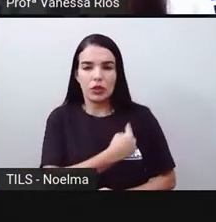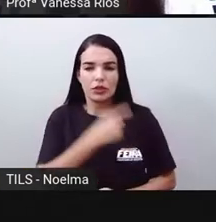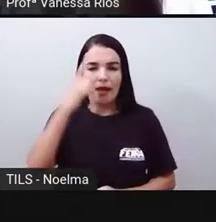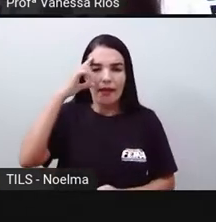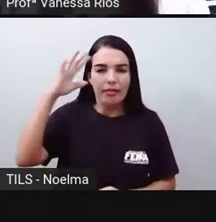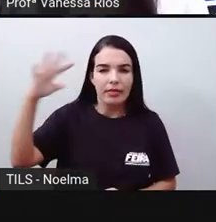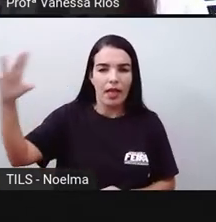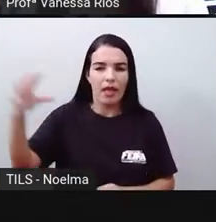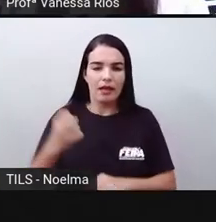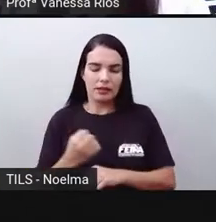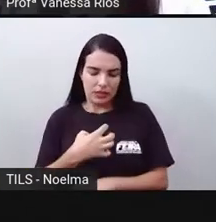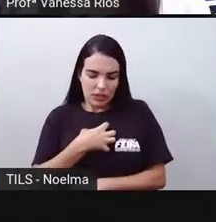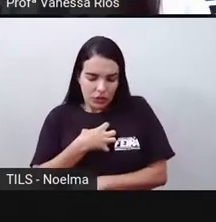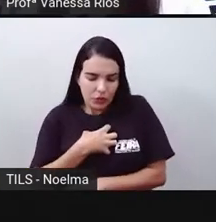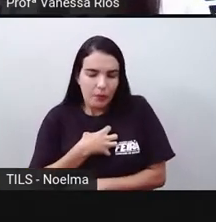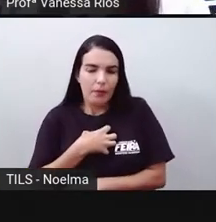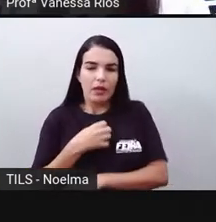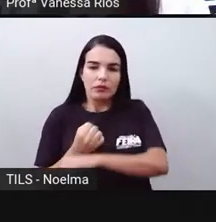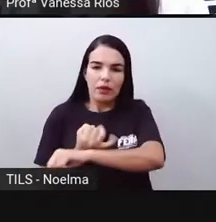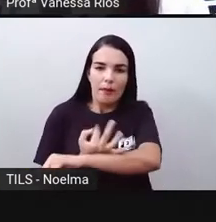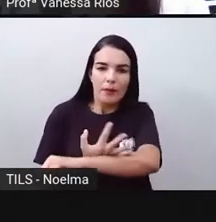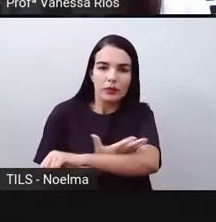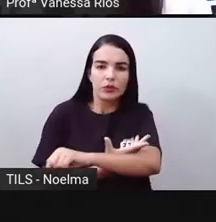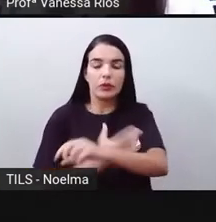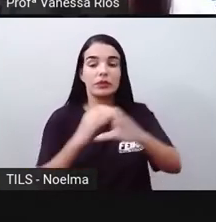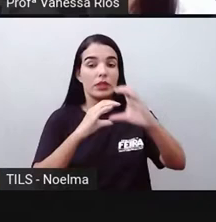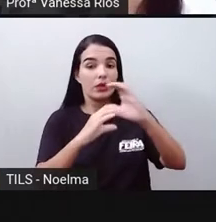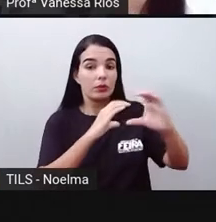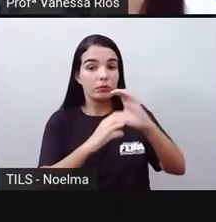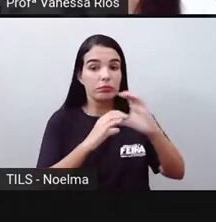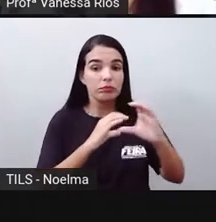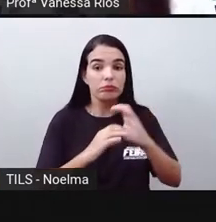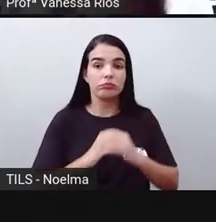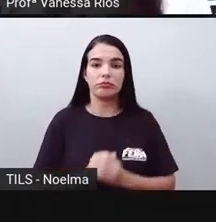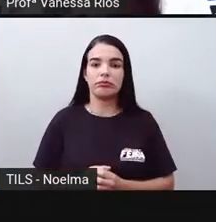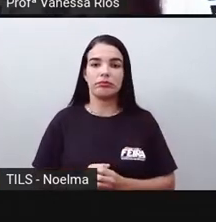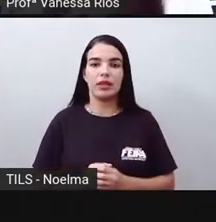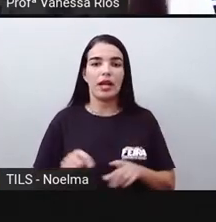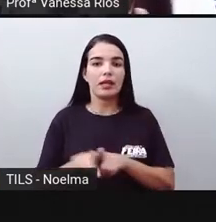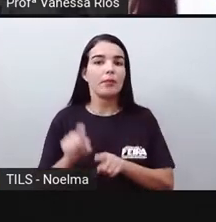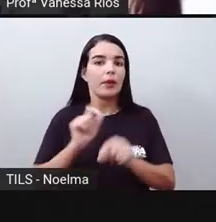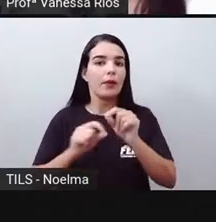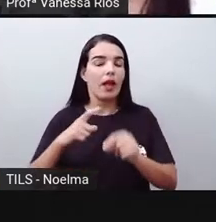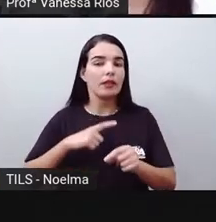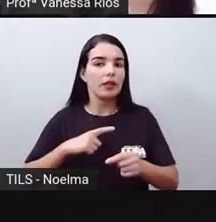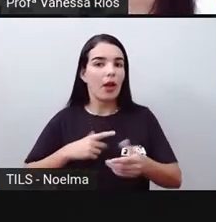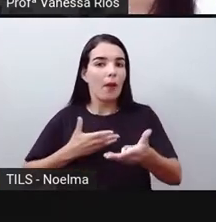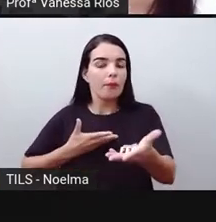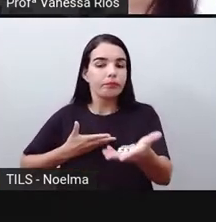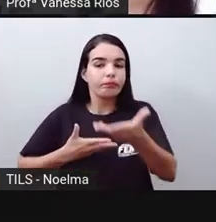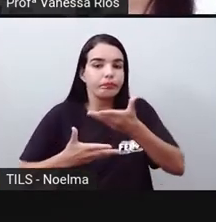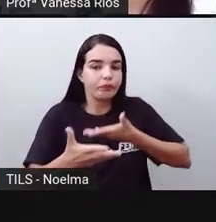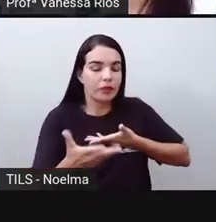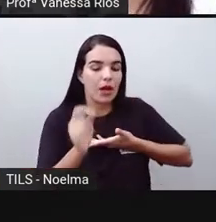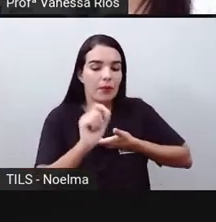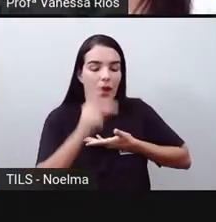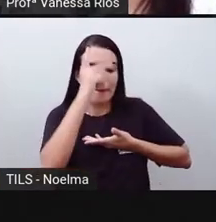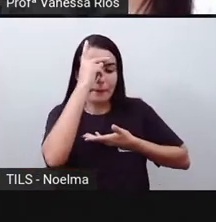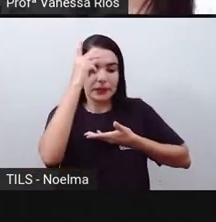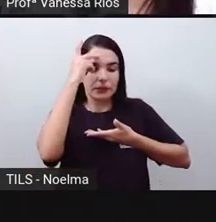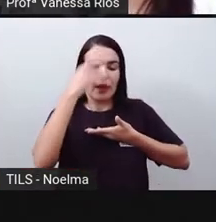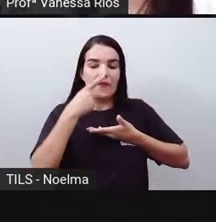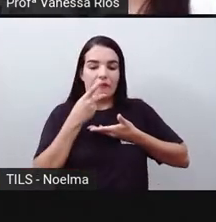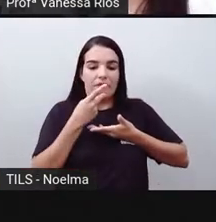e sentimentos. Trata-se de um processo de interação, onde vai ter alguém que emite a mensagem, né,